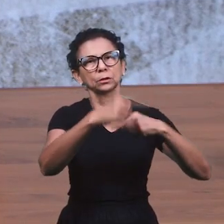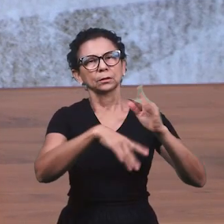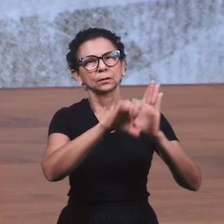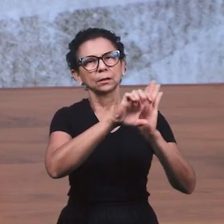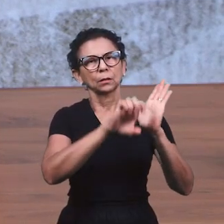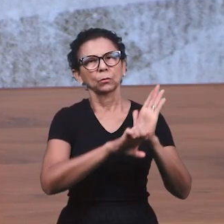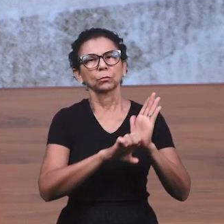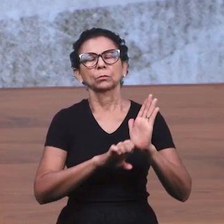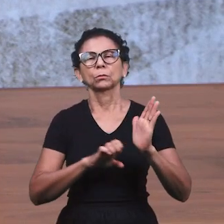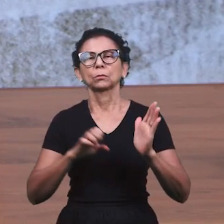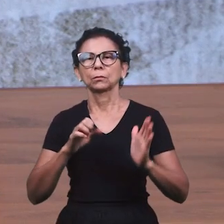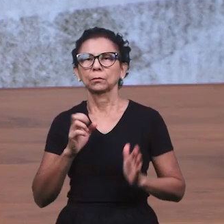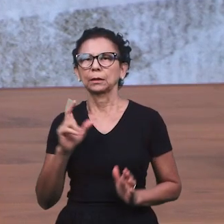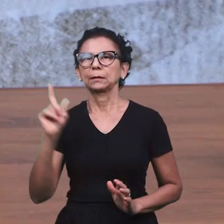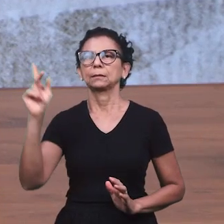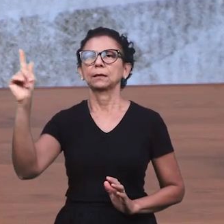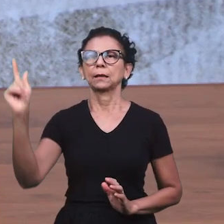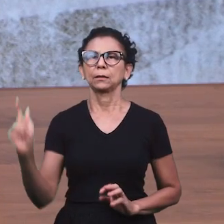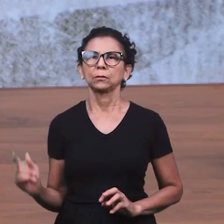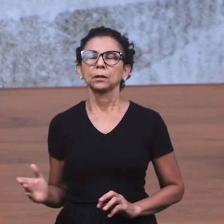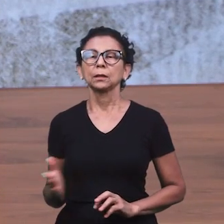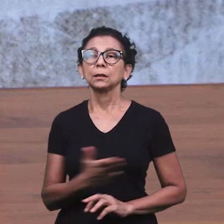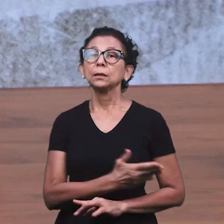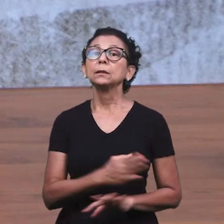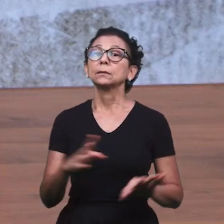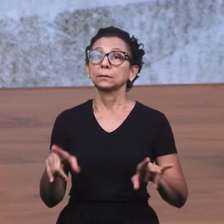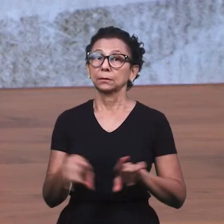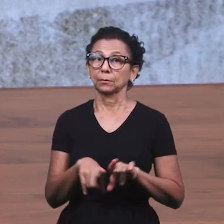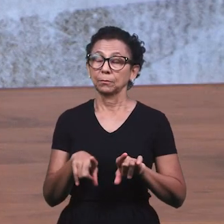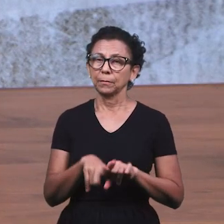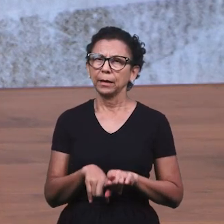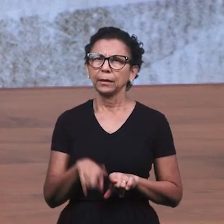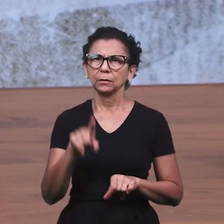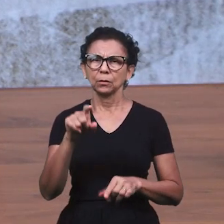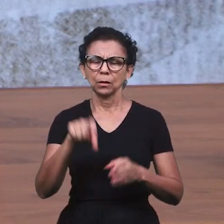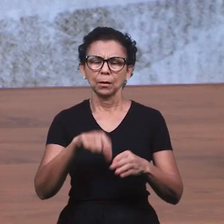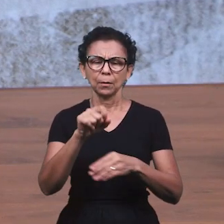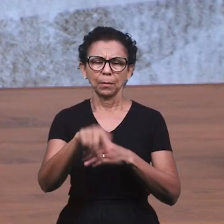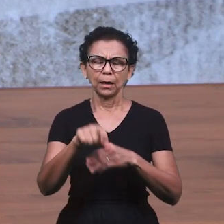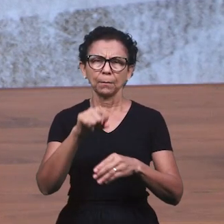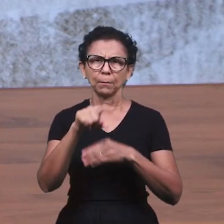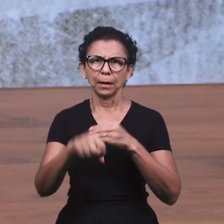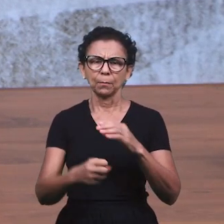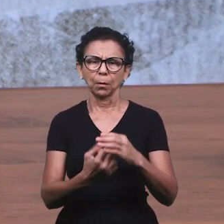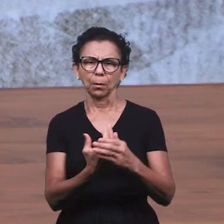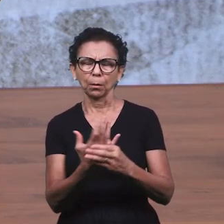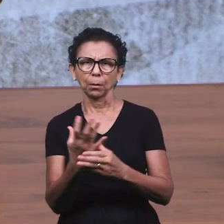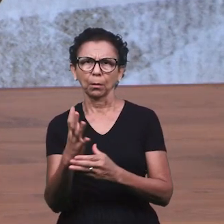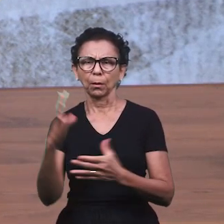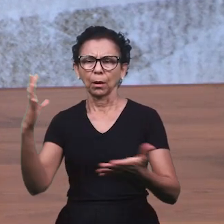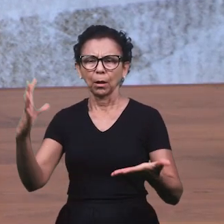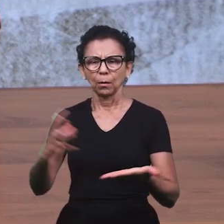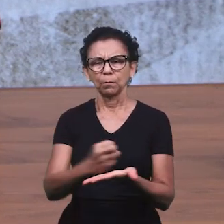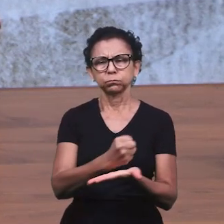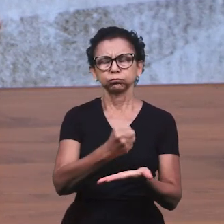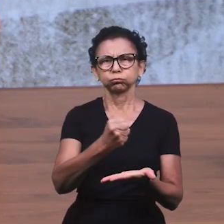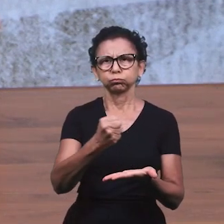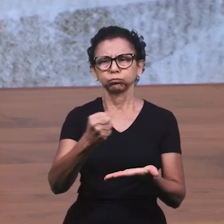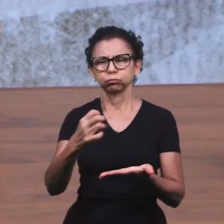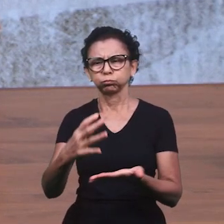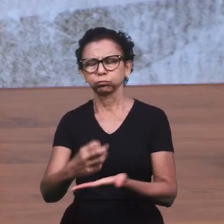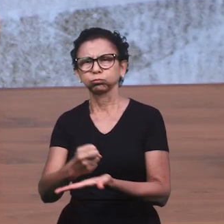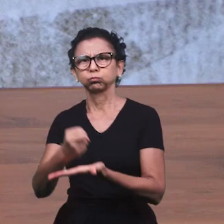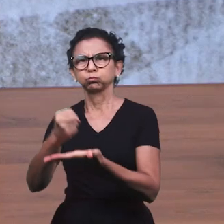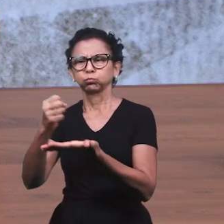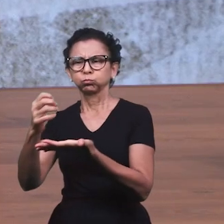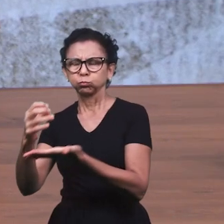E quando cegardes a cega da vossa terra, não acabarás de cegar os cantos do